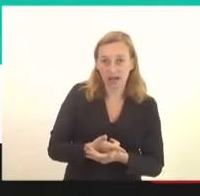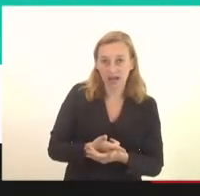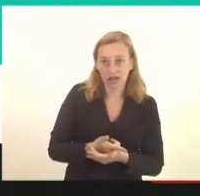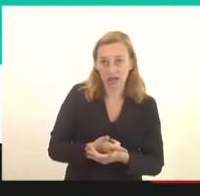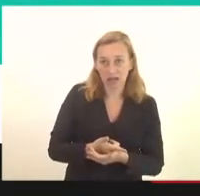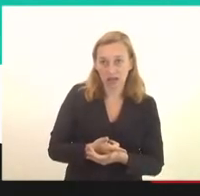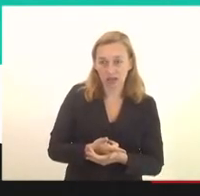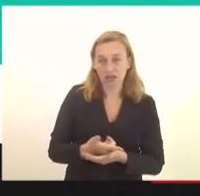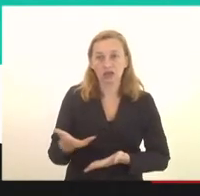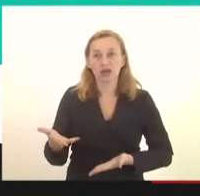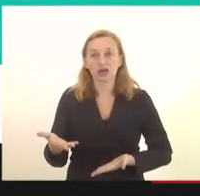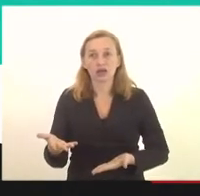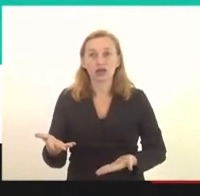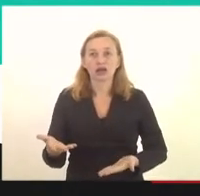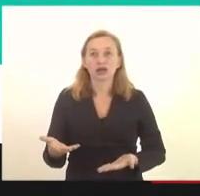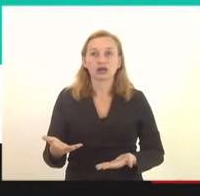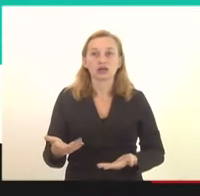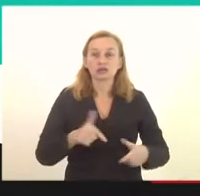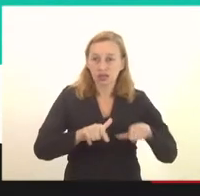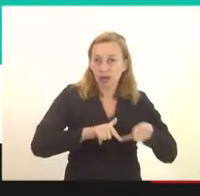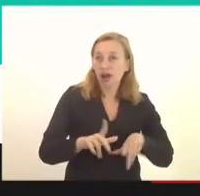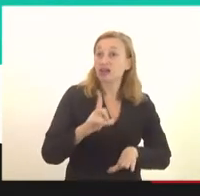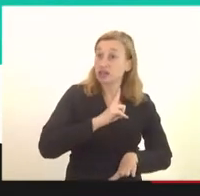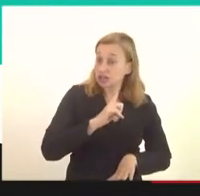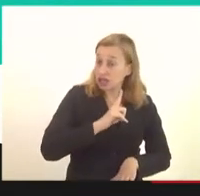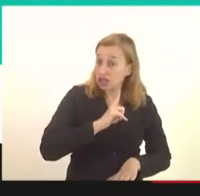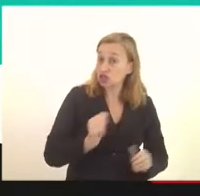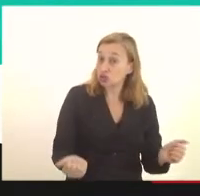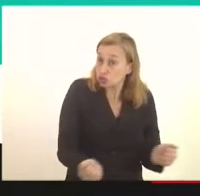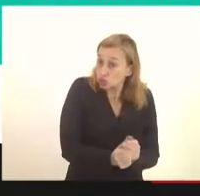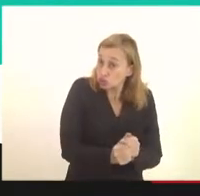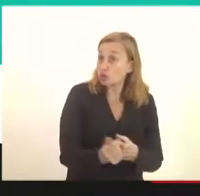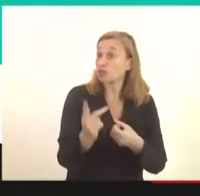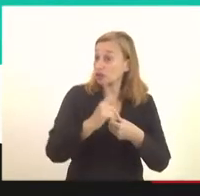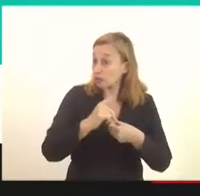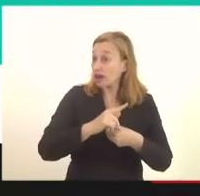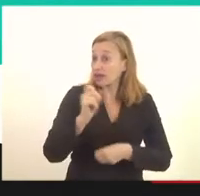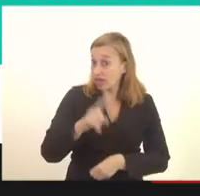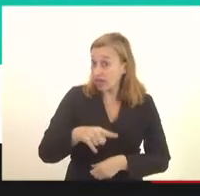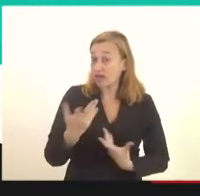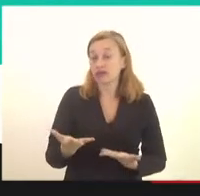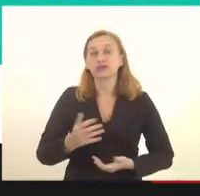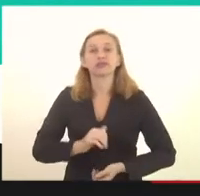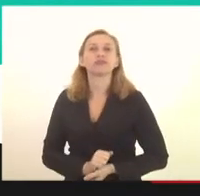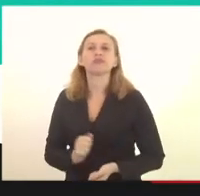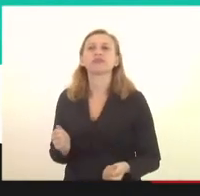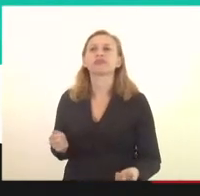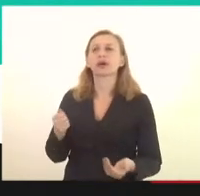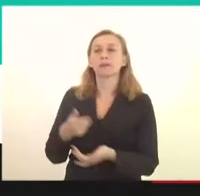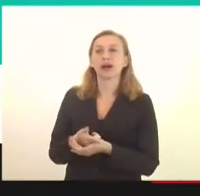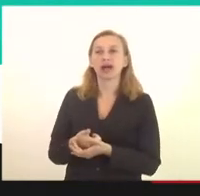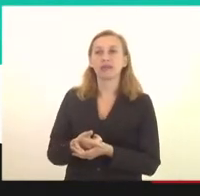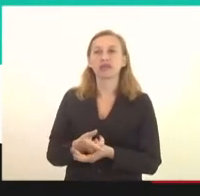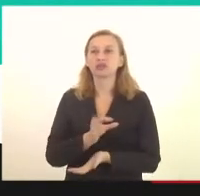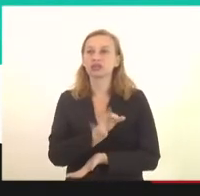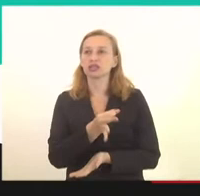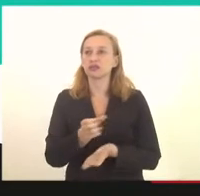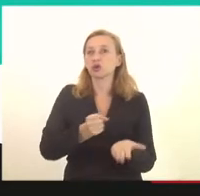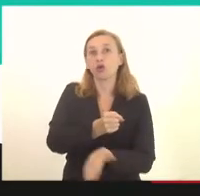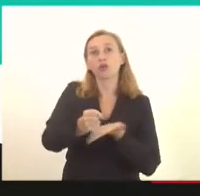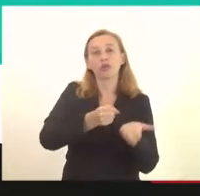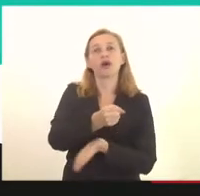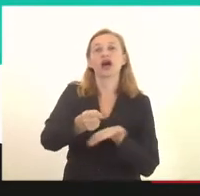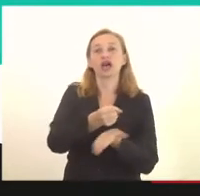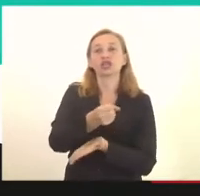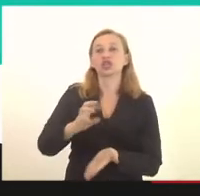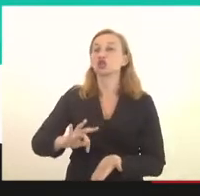de participação que tem, na proporção do campo, da participação do campo da Tartaruga Verde, né? E esse pagamento ele é realizado com base nas estimativas